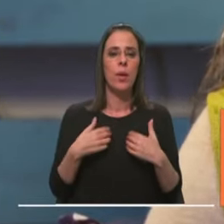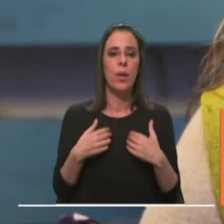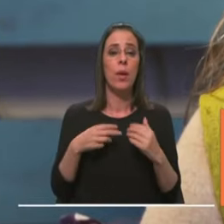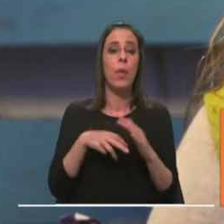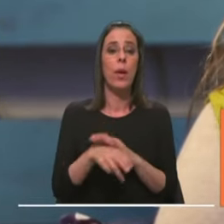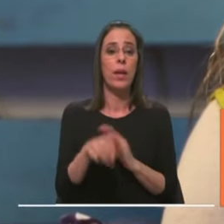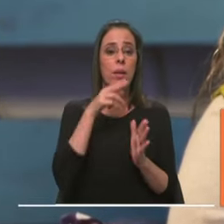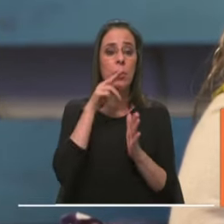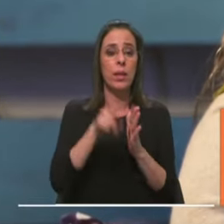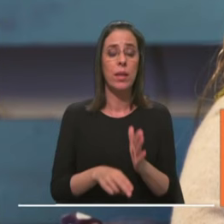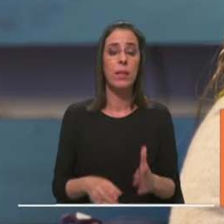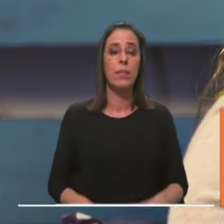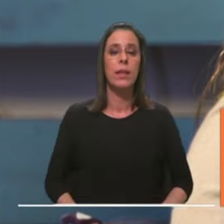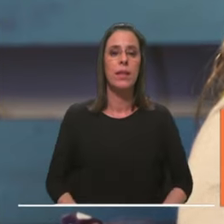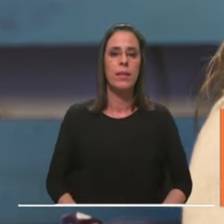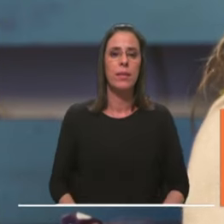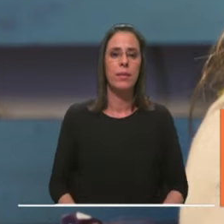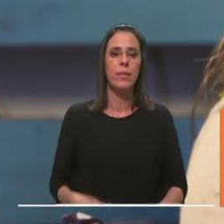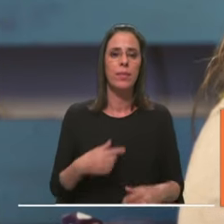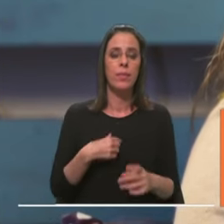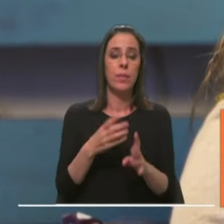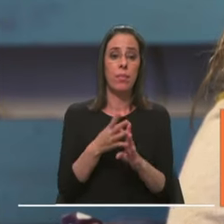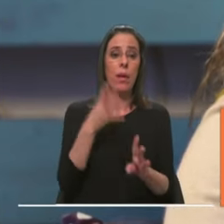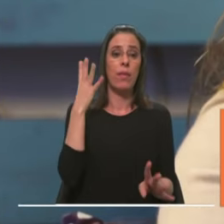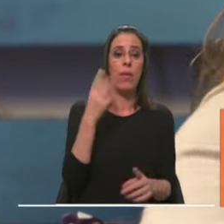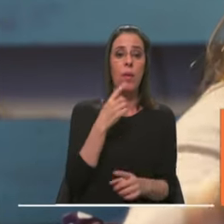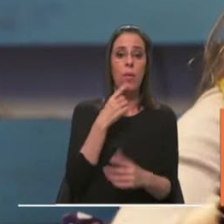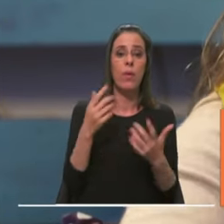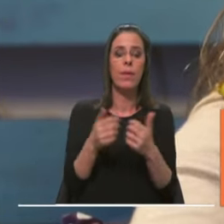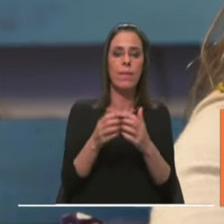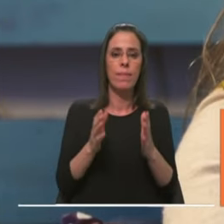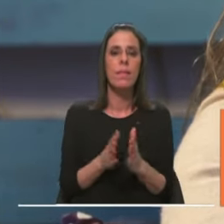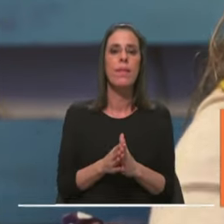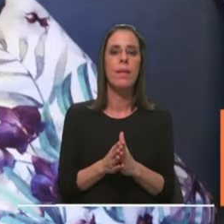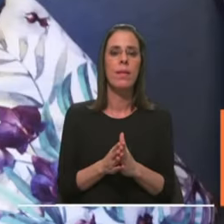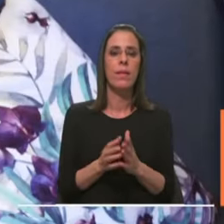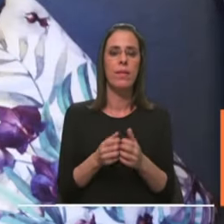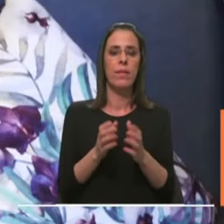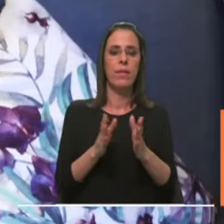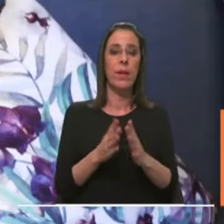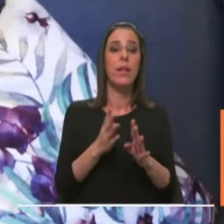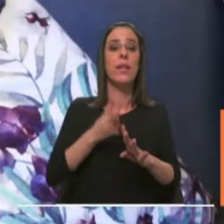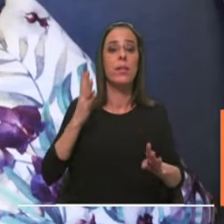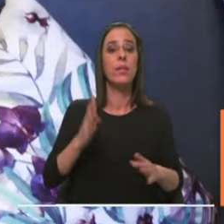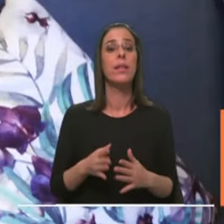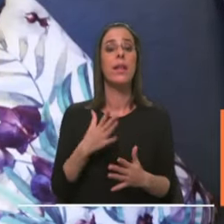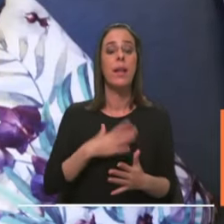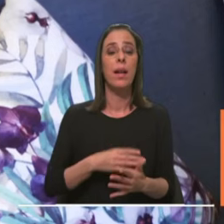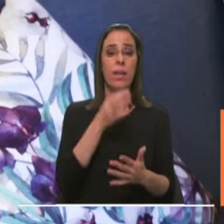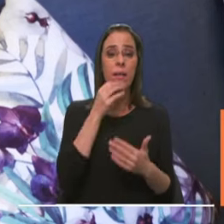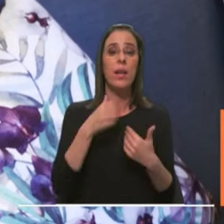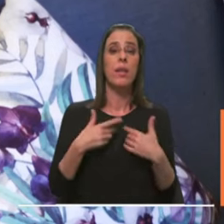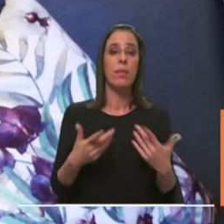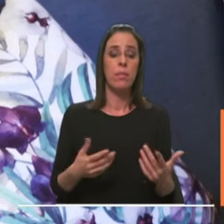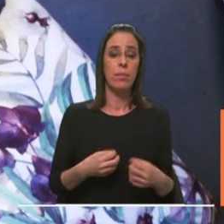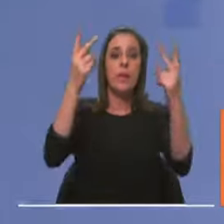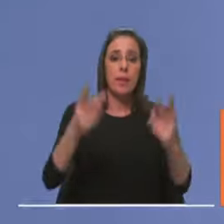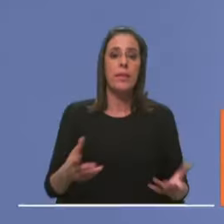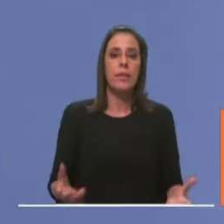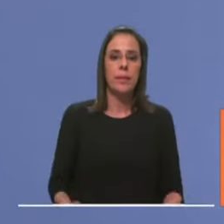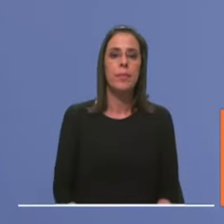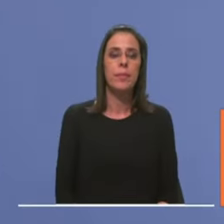num cemitério tenho um uma fila enorme entre Tod aliás são várias filas a quererem falar comigo e transmitir as